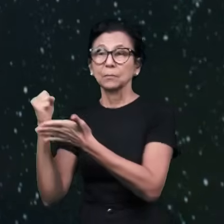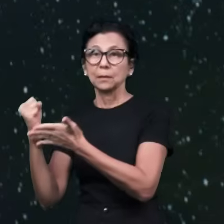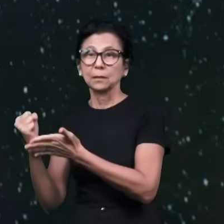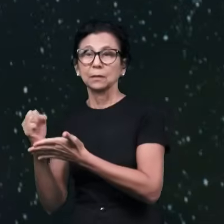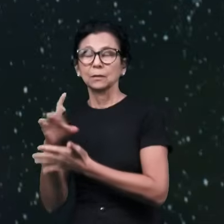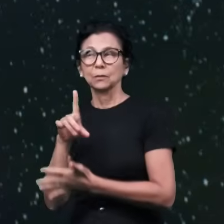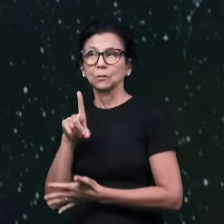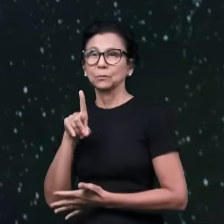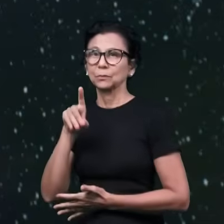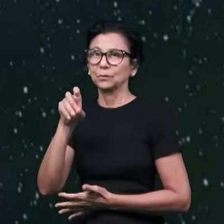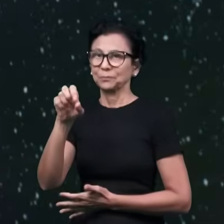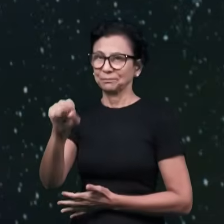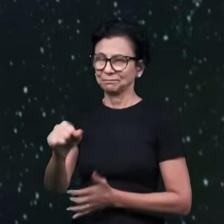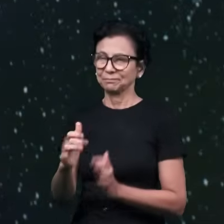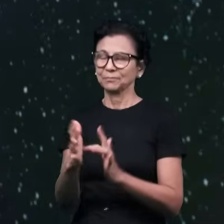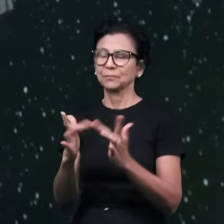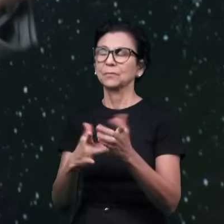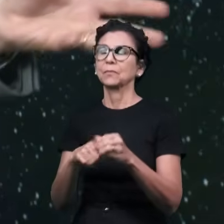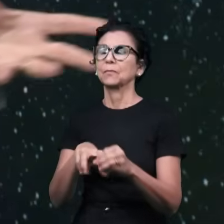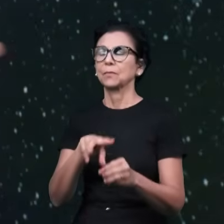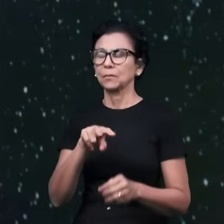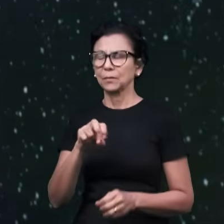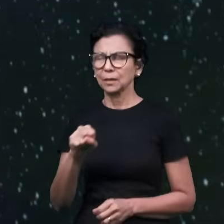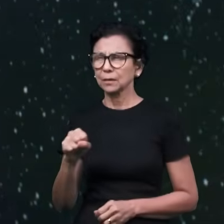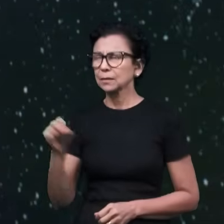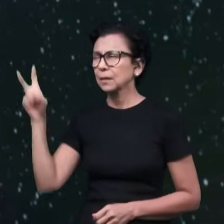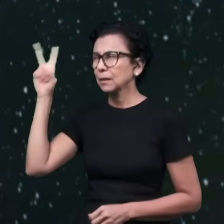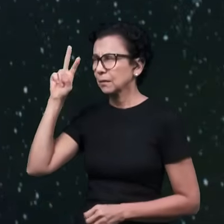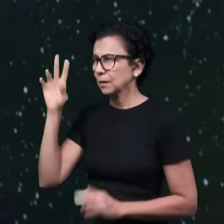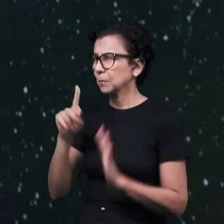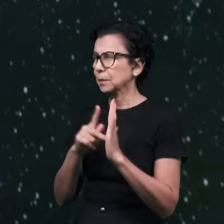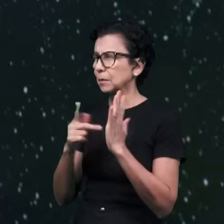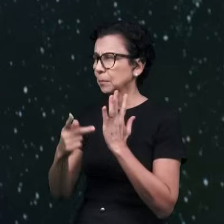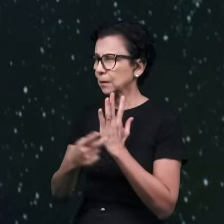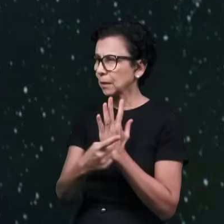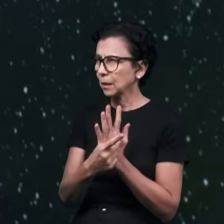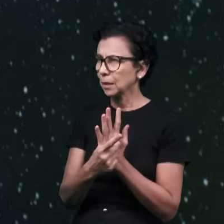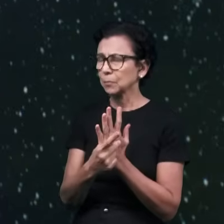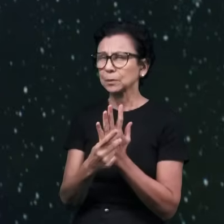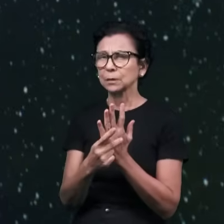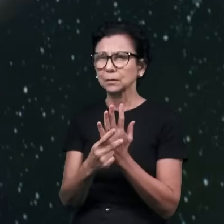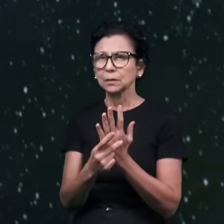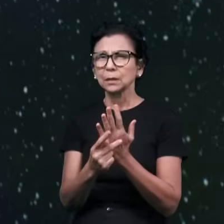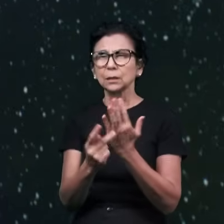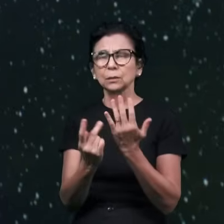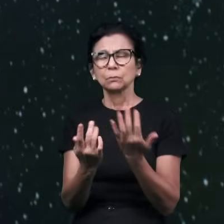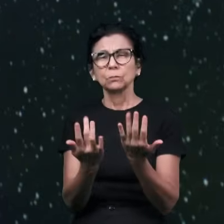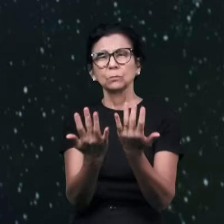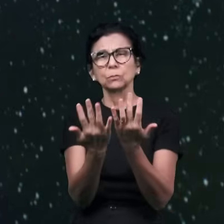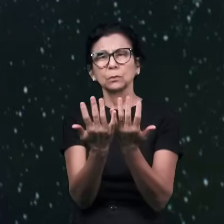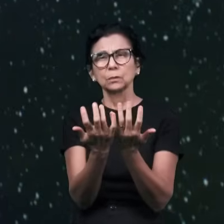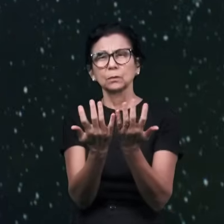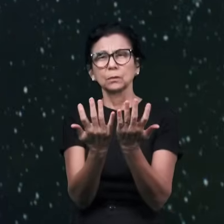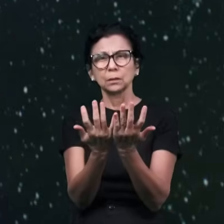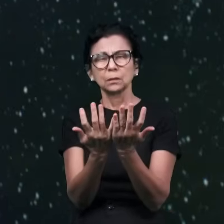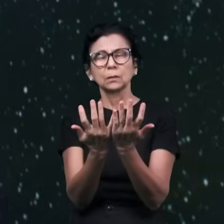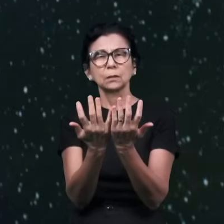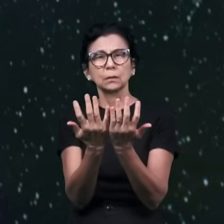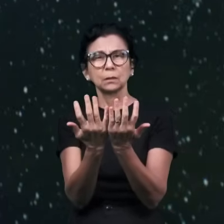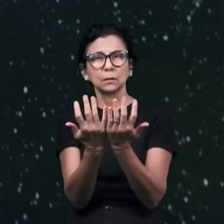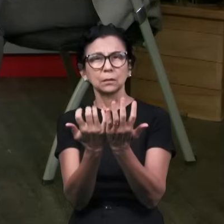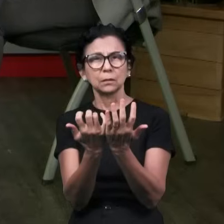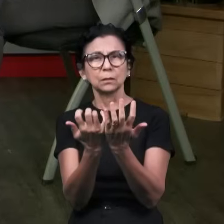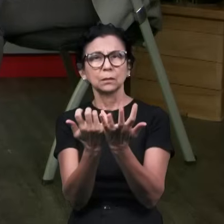vai voltar. Lembra da parábola do trigo e do joio? Não é? Eles vão crescendo. Isso. Então,